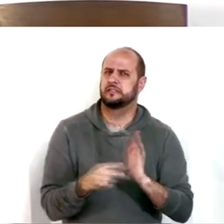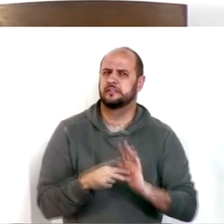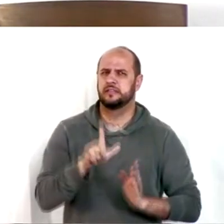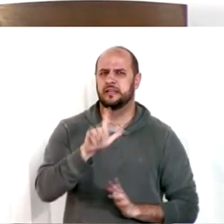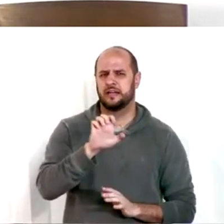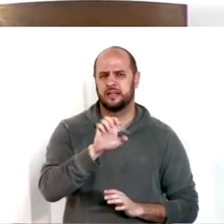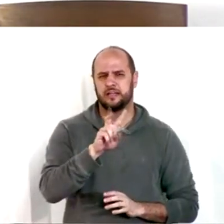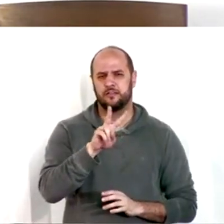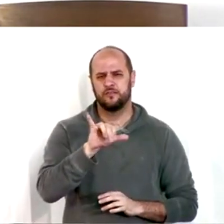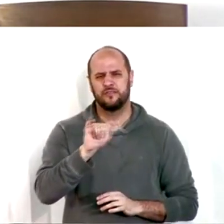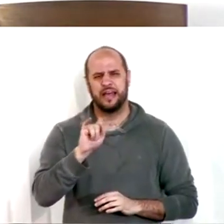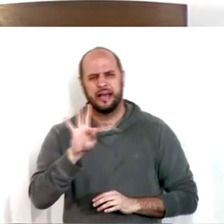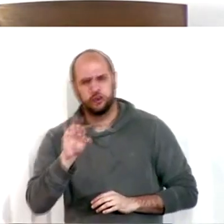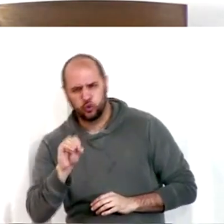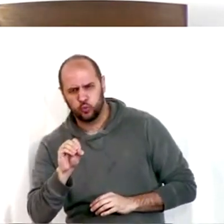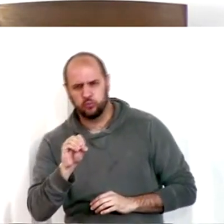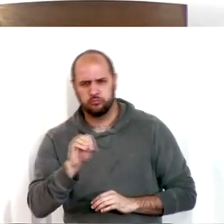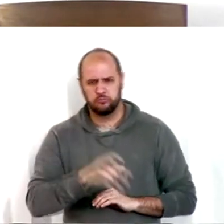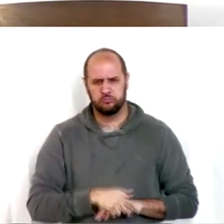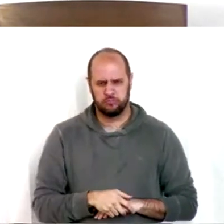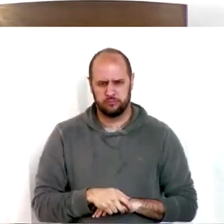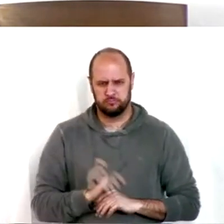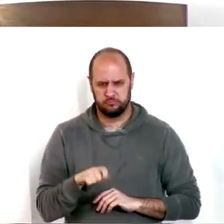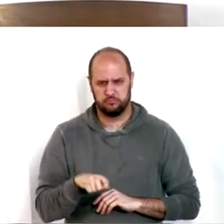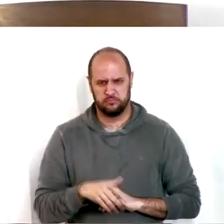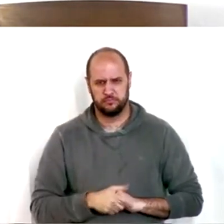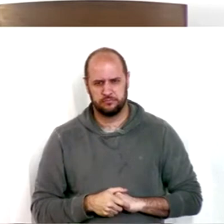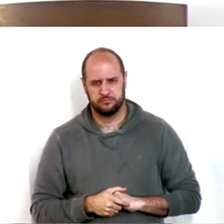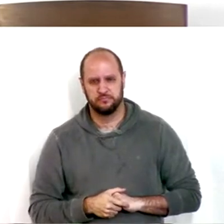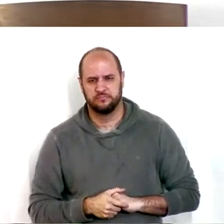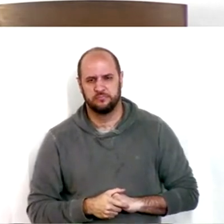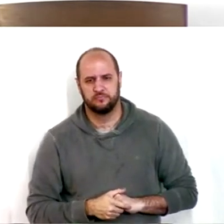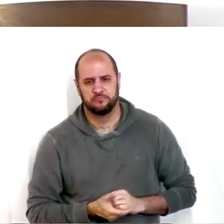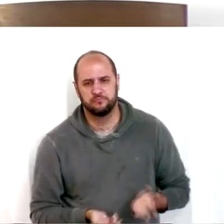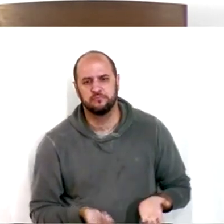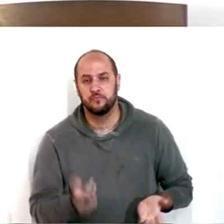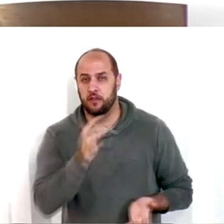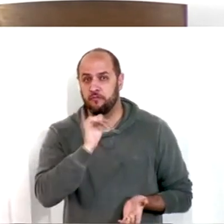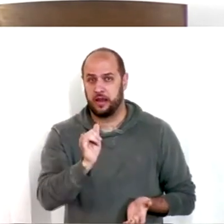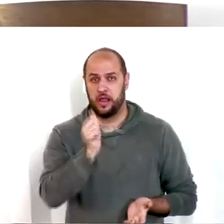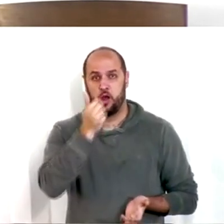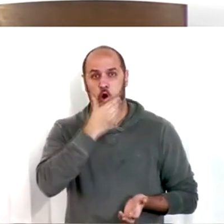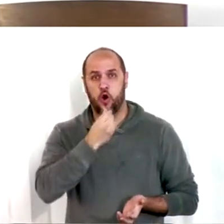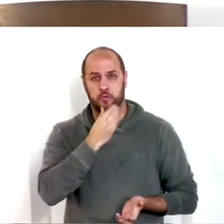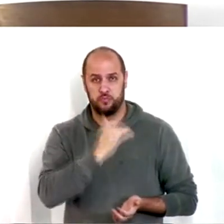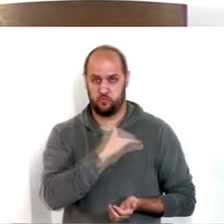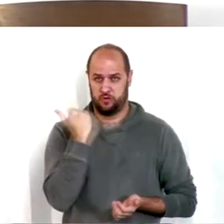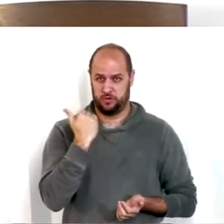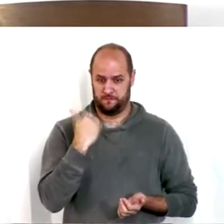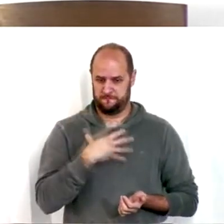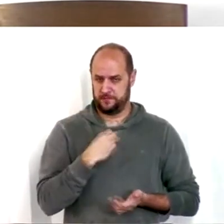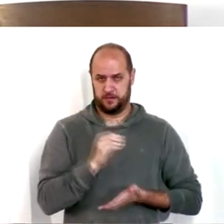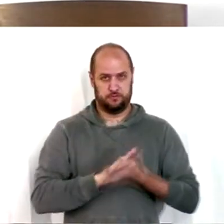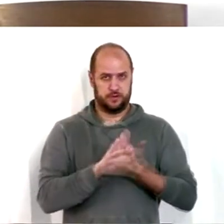levirato? A lei dizia que se o marido morresse sem filhos, o seu irmão, ou seja, o cunhado